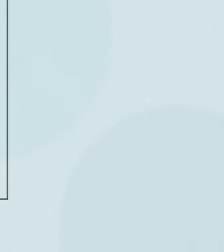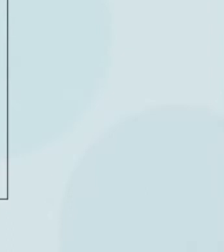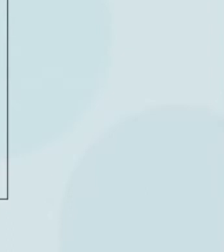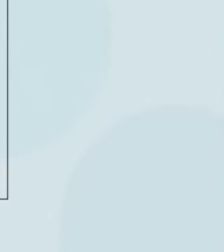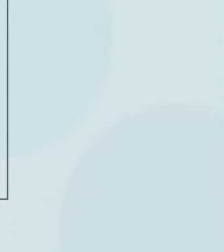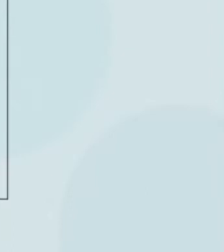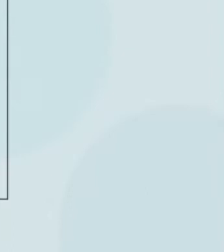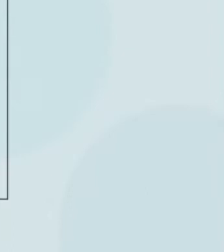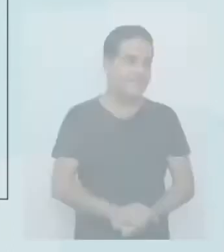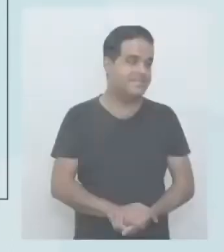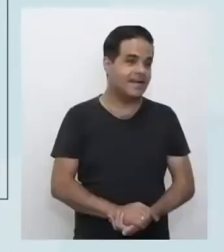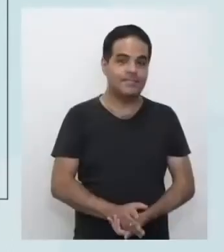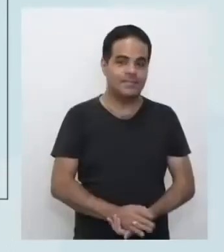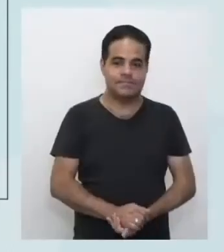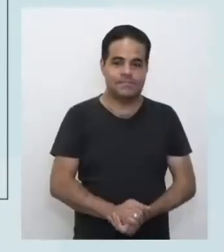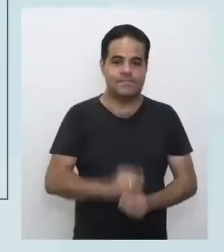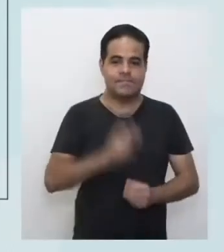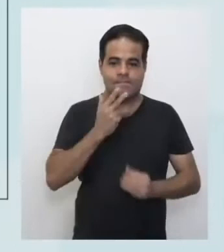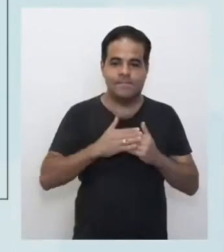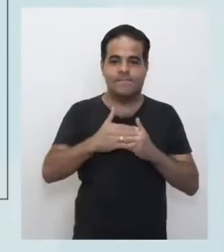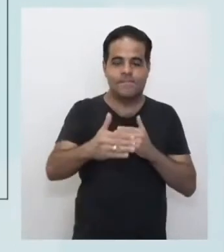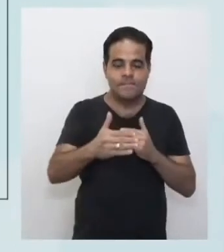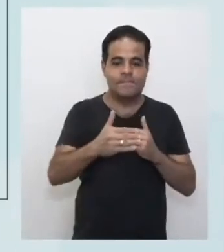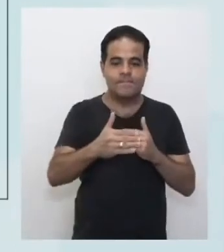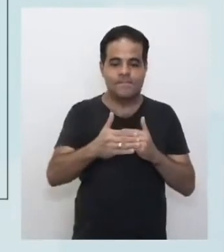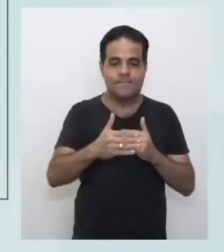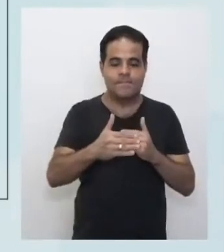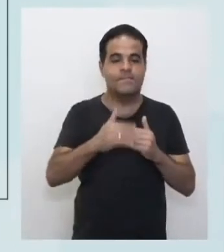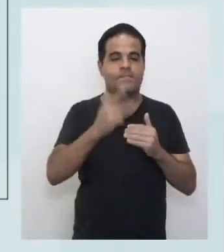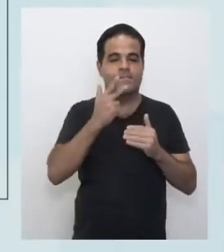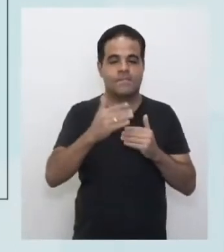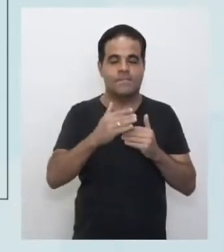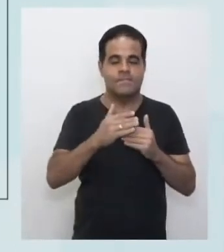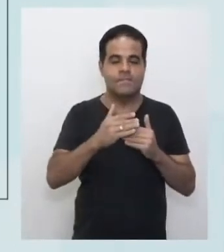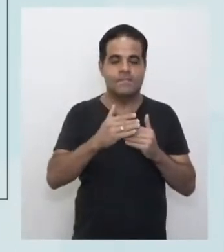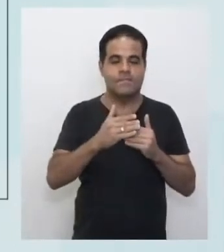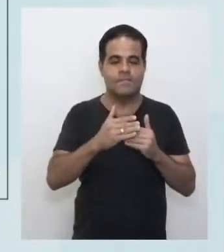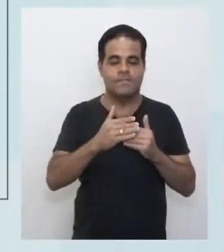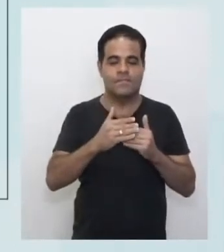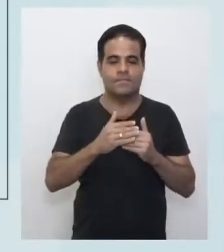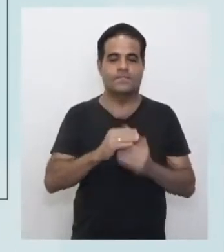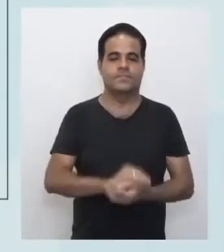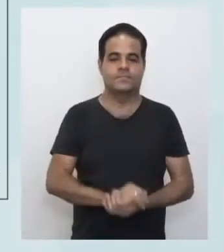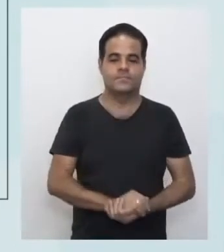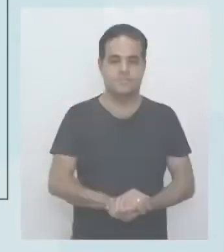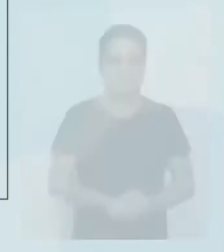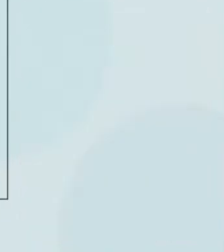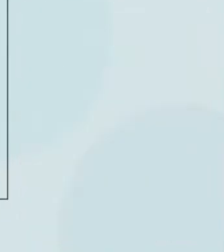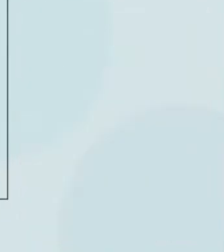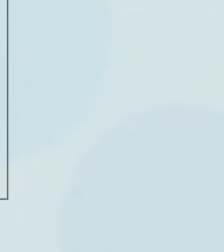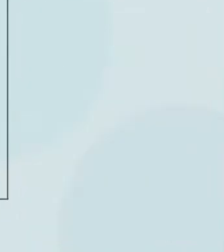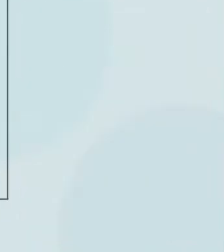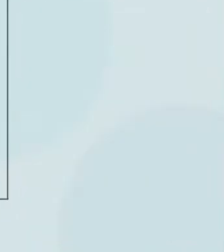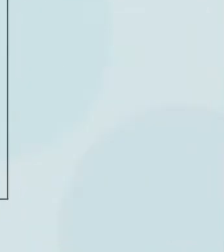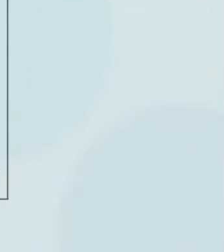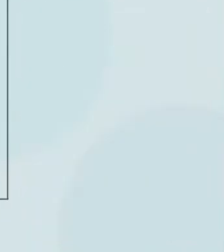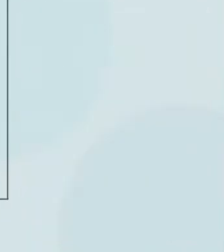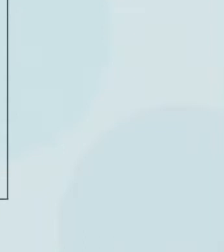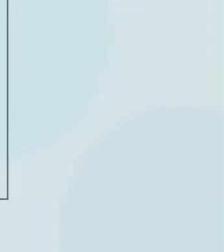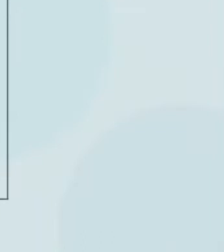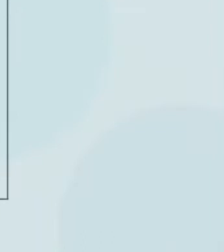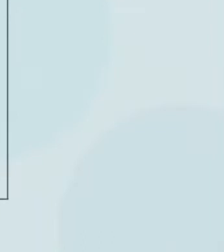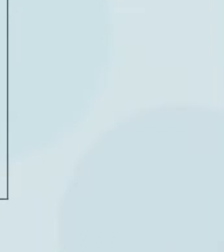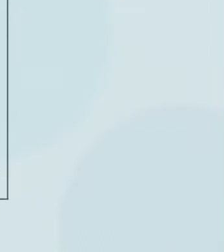Ok. A guy goes to a pet store to buy a goldfish. The salesman asks him, Do you want